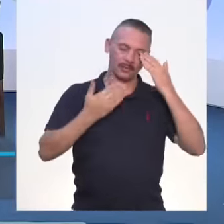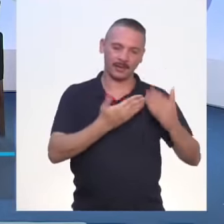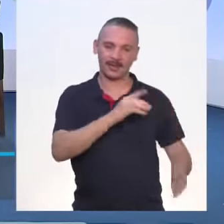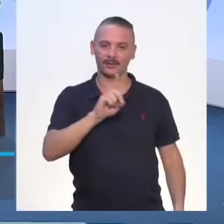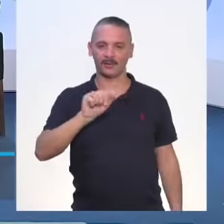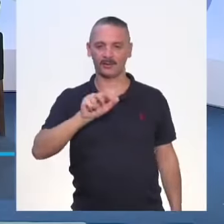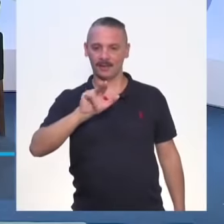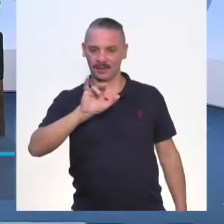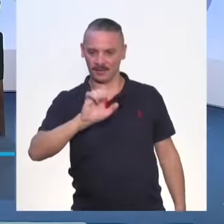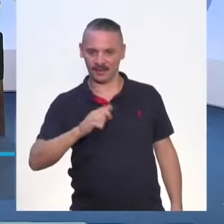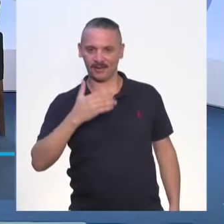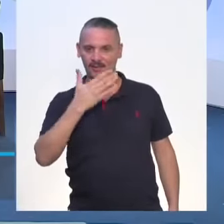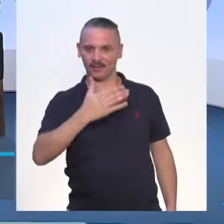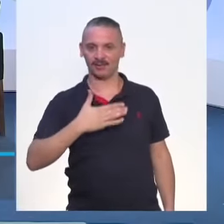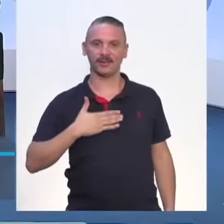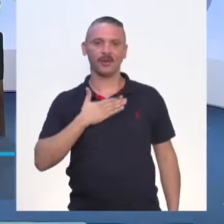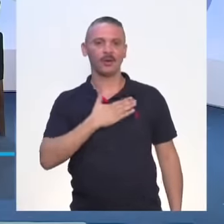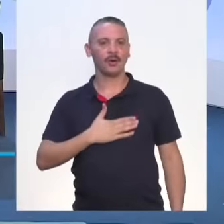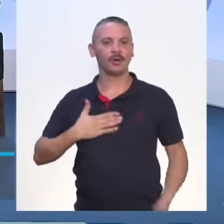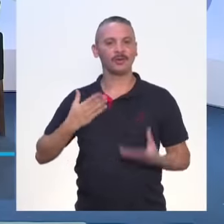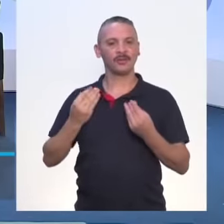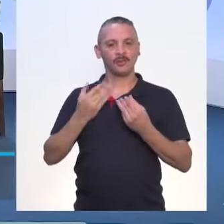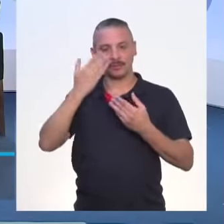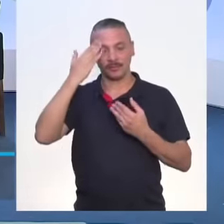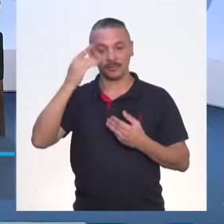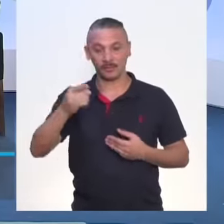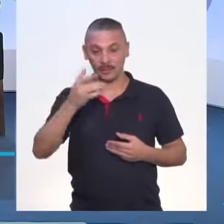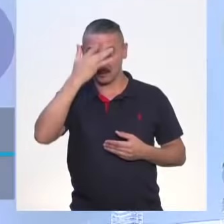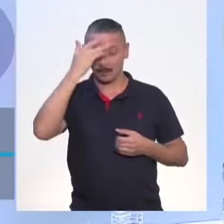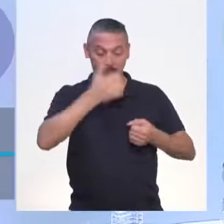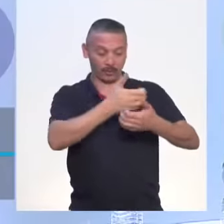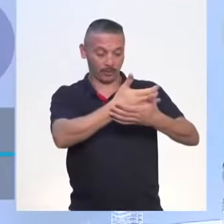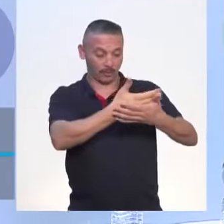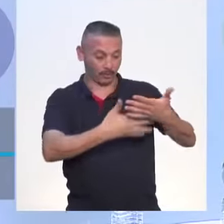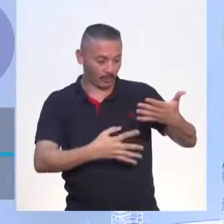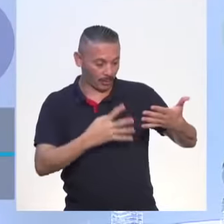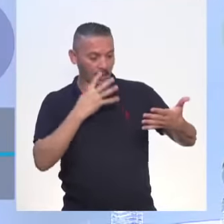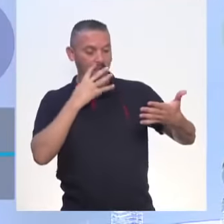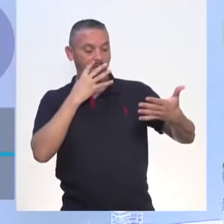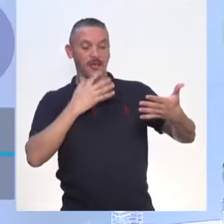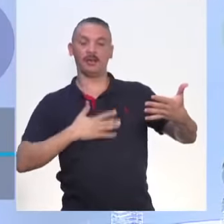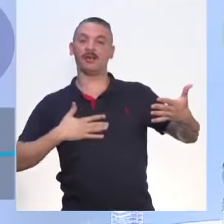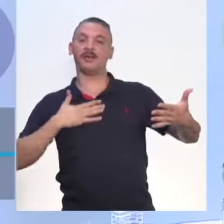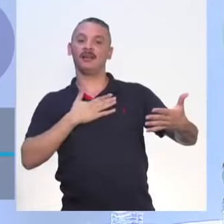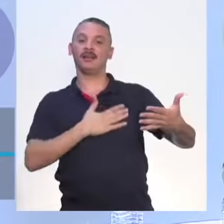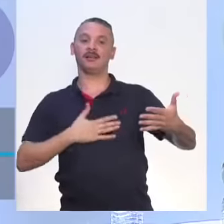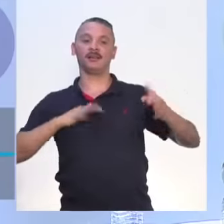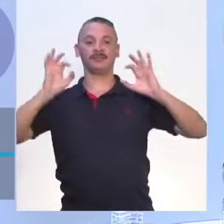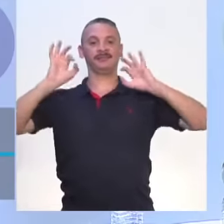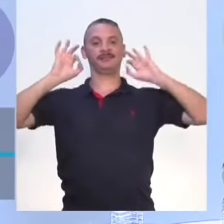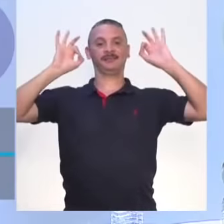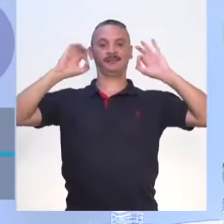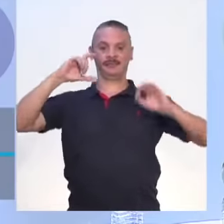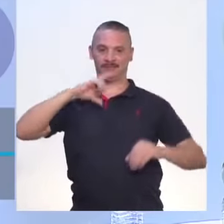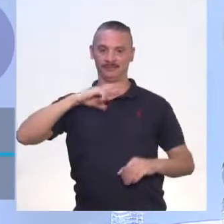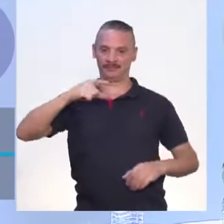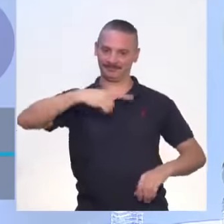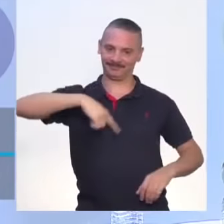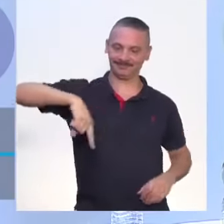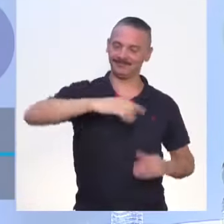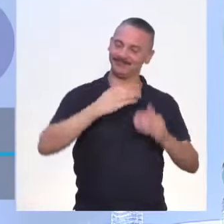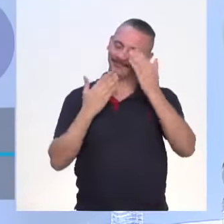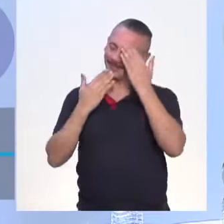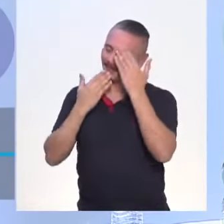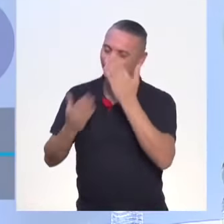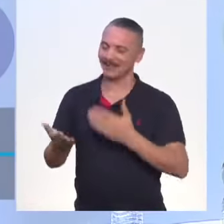obrigada novamente. Assim, ficamos muito agradecidos. Eles estão, ó, radiantes. Amando. Foi uma contribuição imensa para nós. Muito,